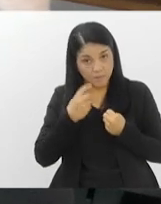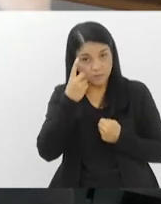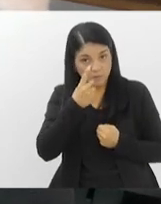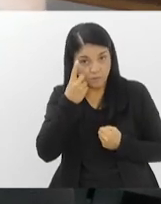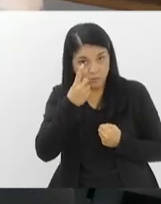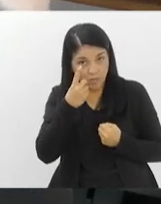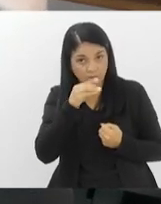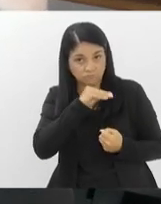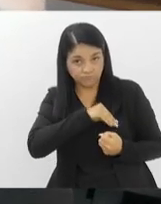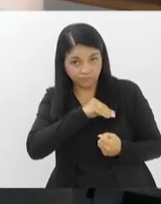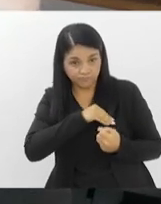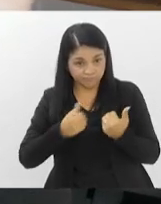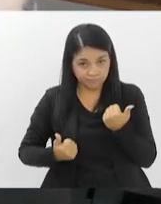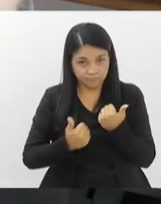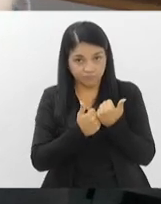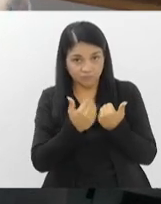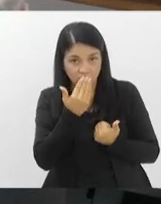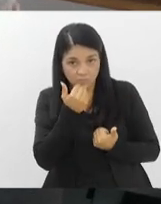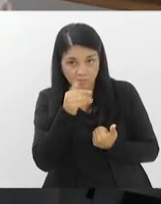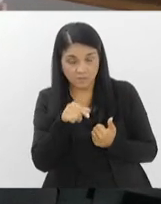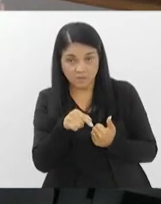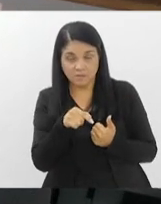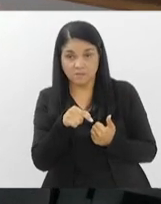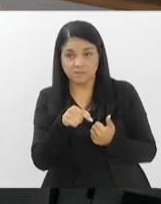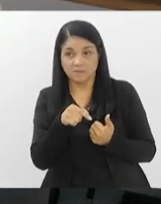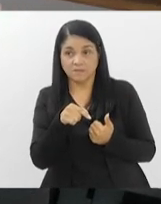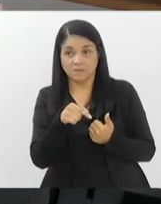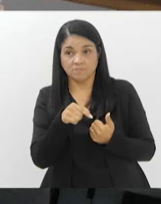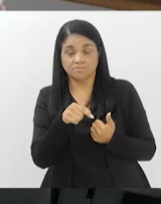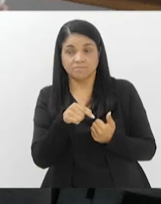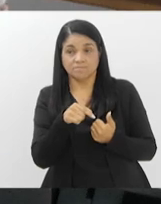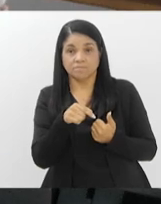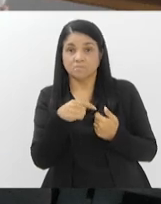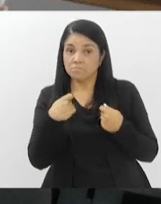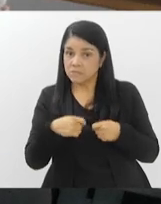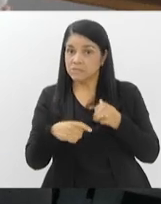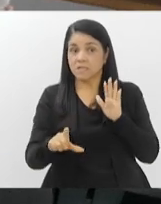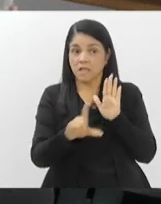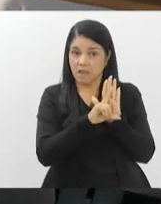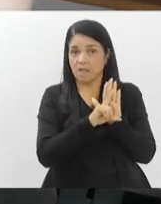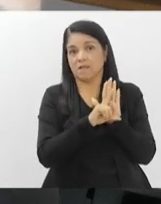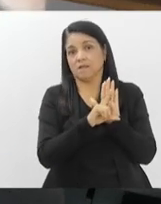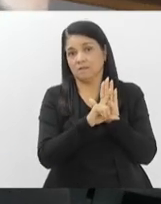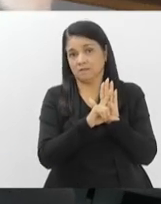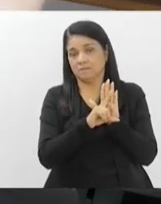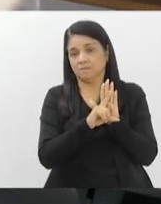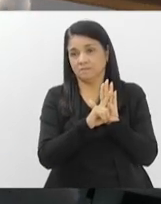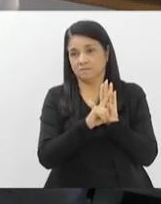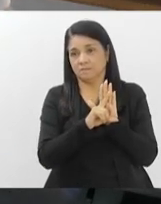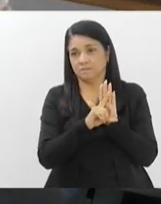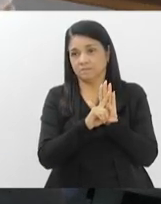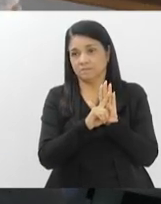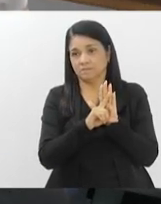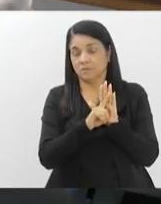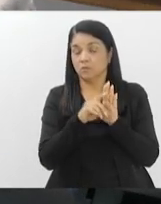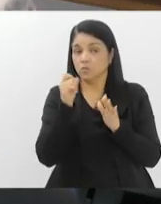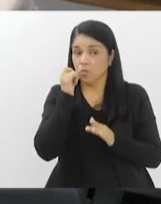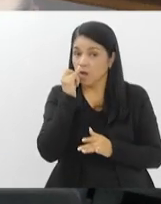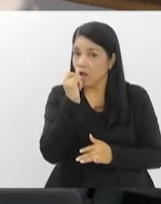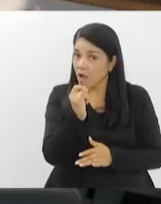não tem, no meu entendimento, cobertura legal. Você está entendendo? Eu estou só